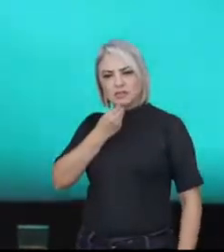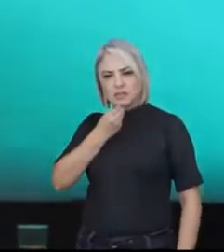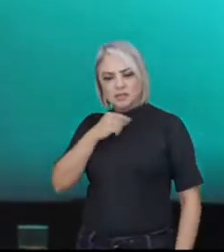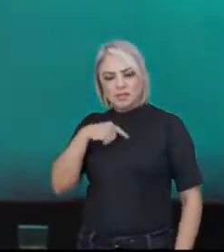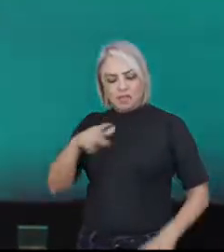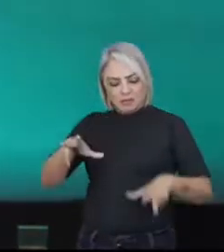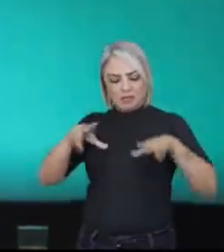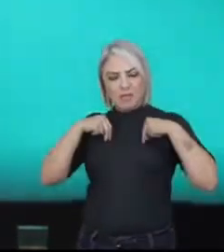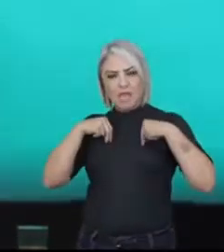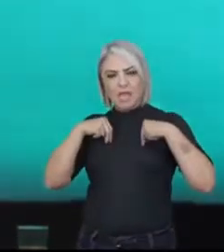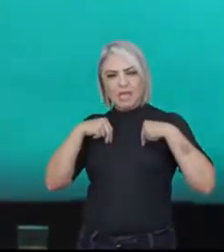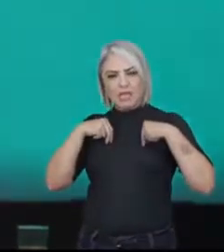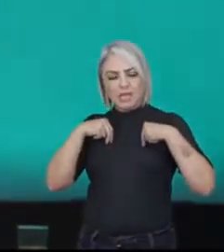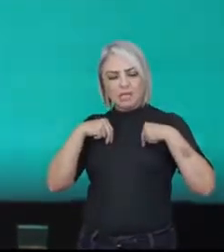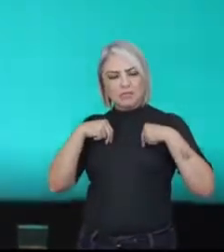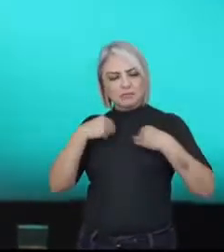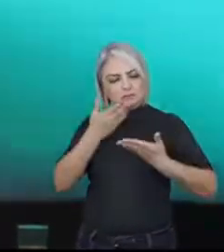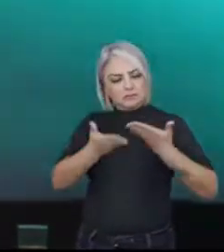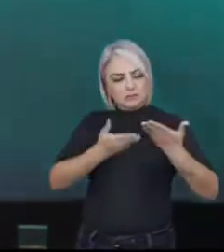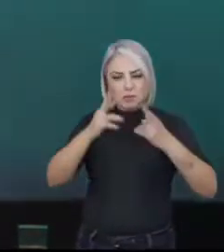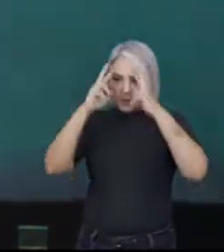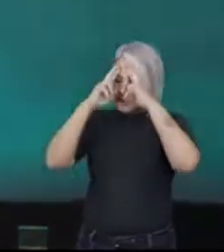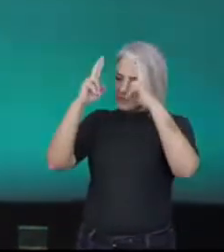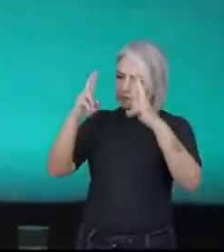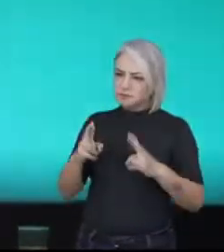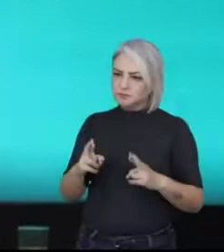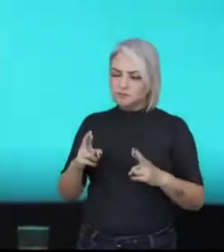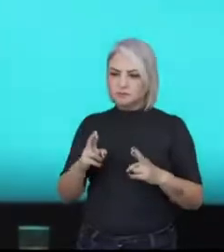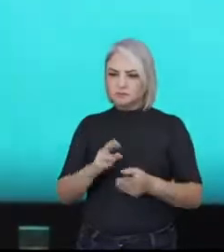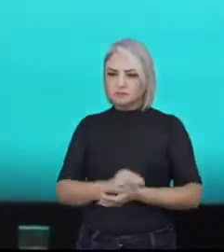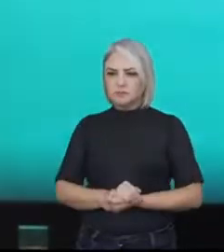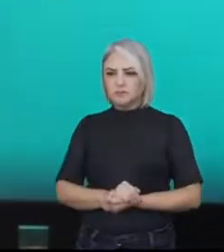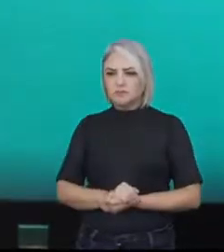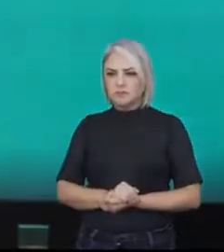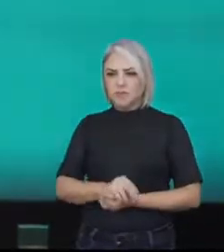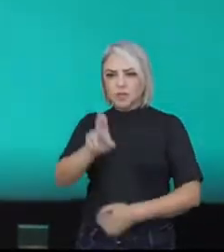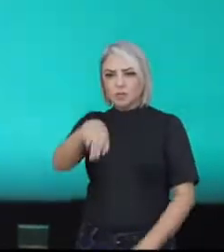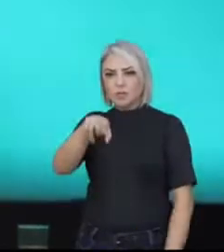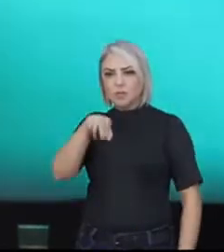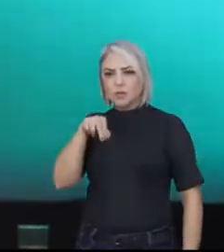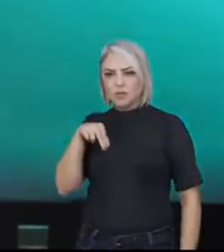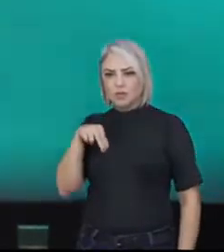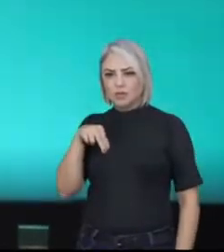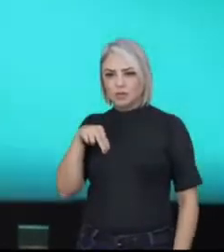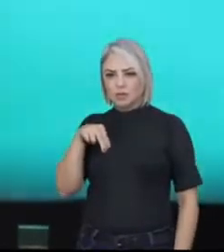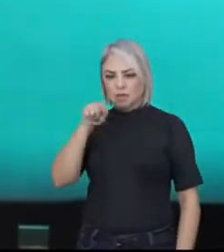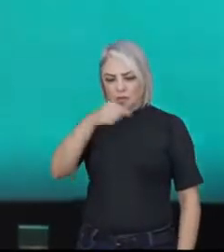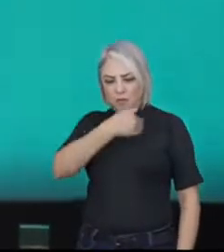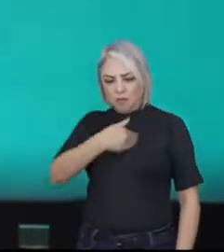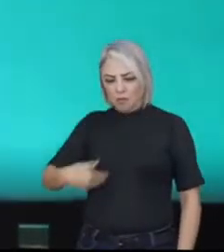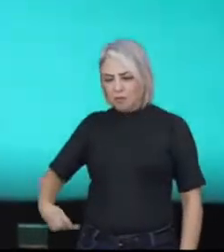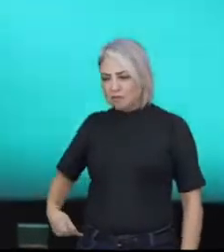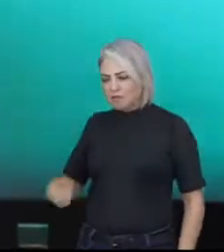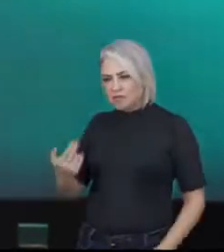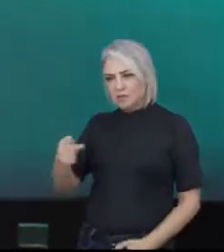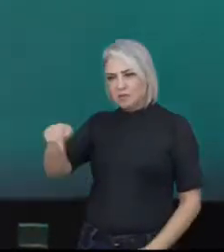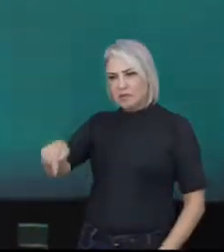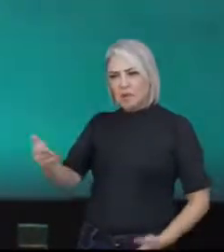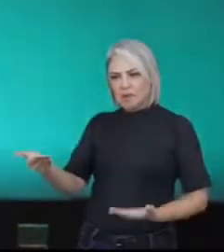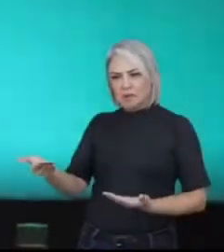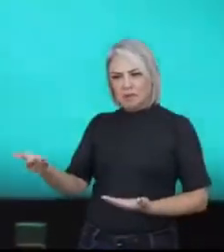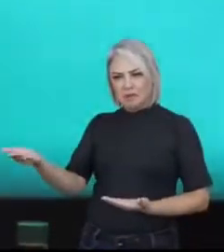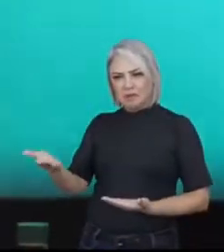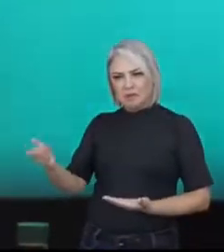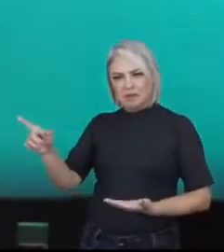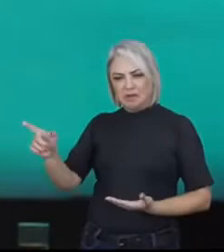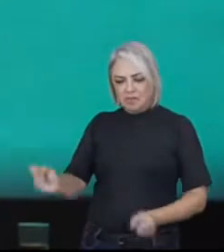ser tratados com respeito. Nunca um governo como este que está aí estimulou